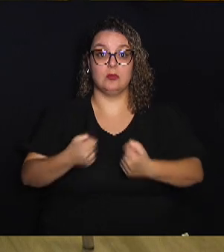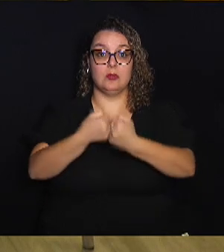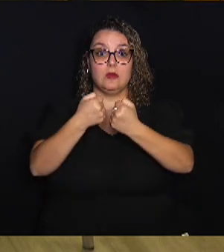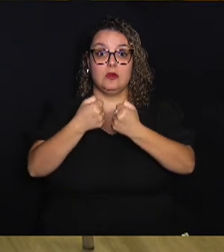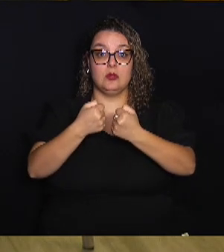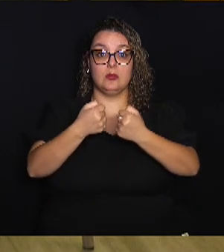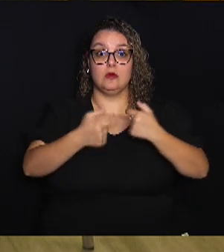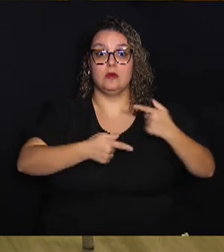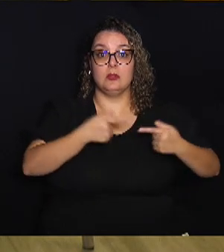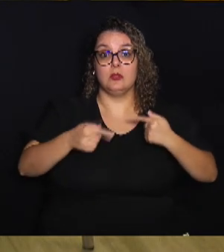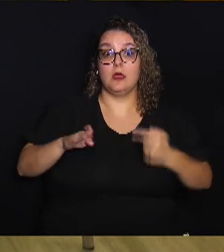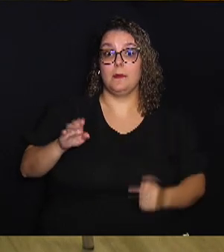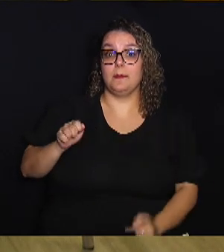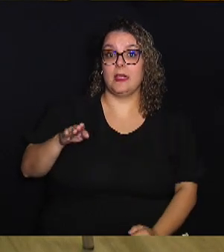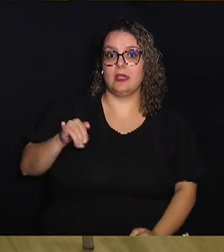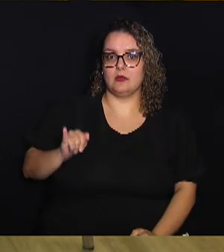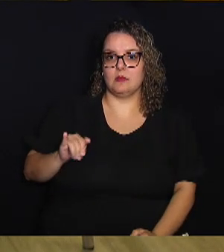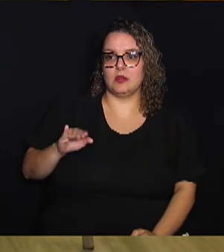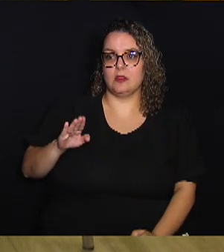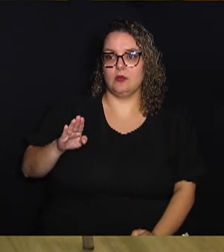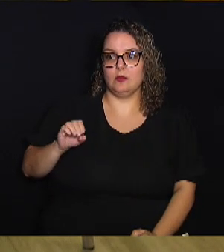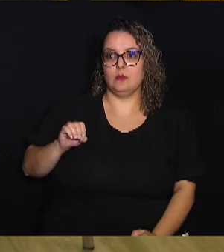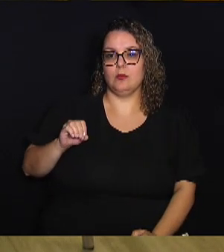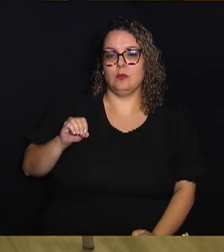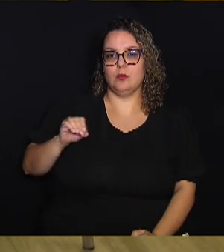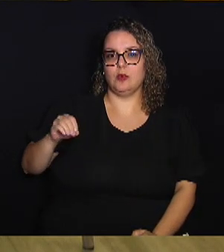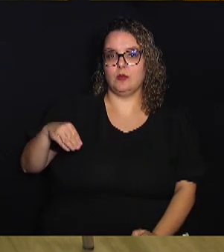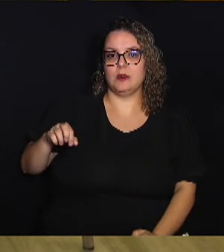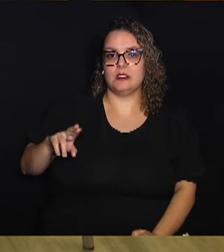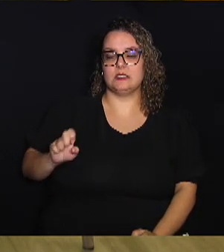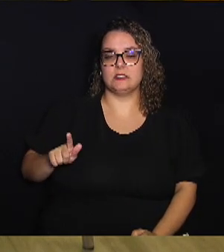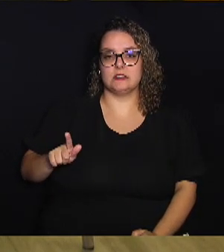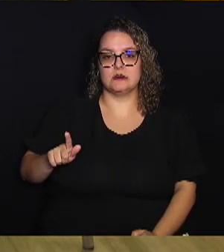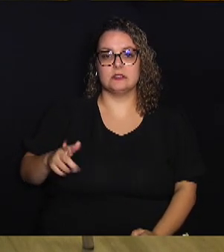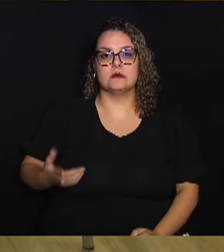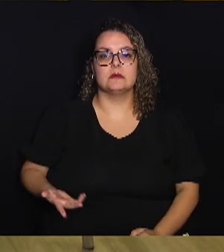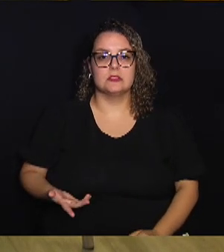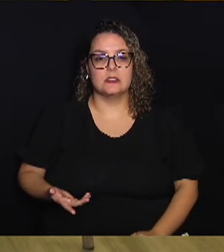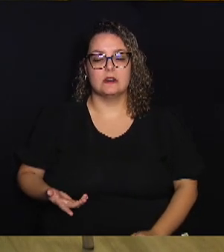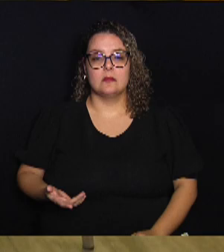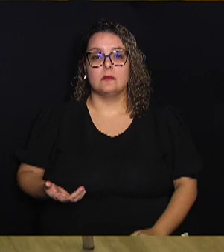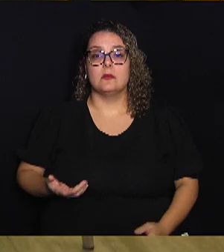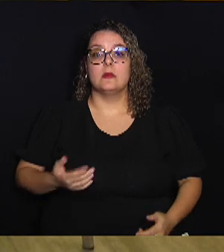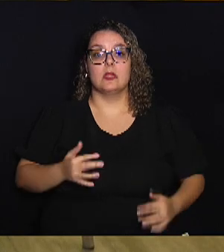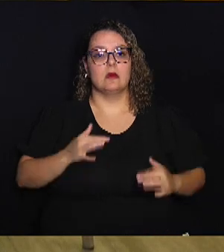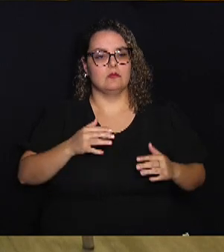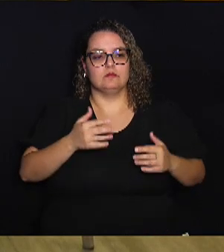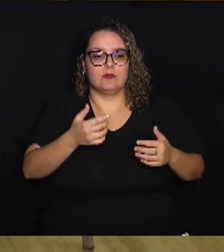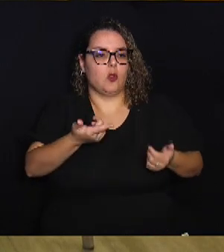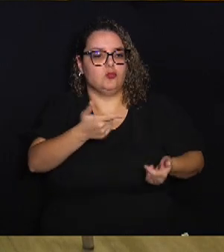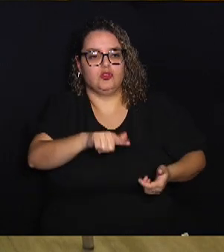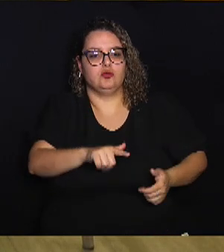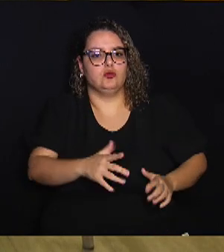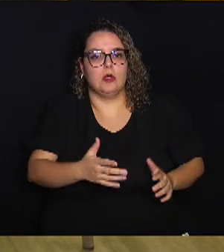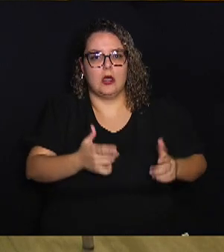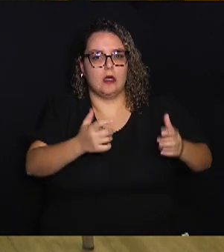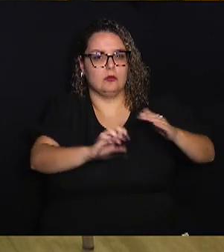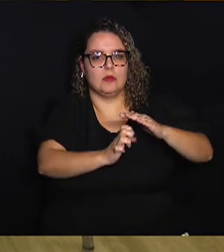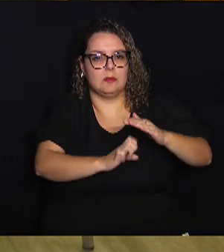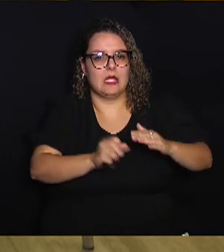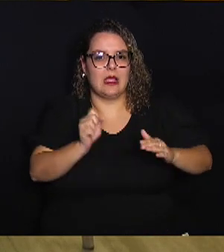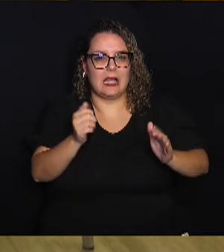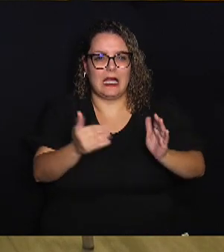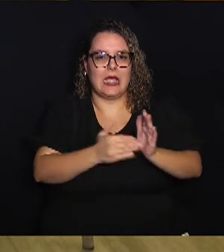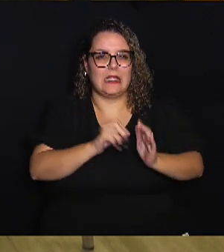geração Baby Boomers ao se recusar, por exemplo, a manter a lealdade de trabalhar na mesma empresa até se aposentar. Olha, gente,